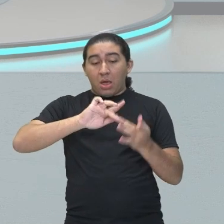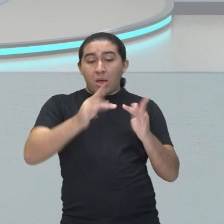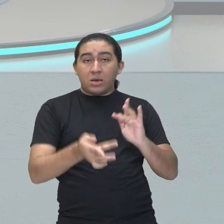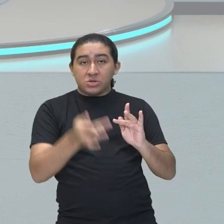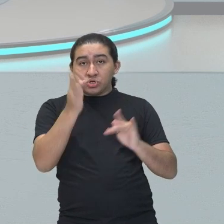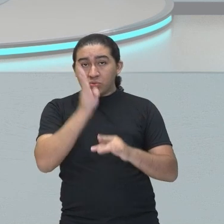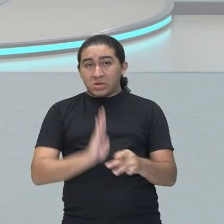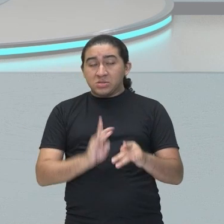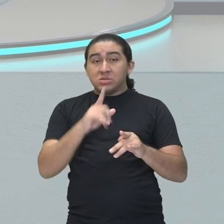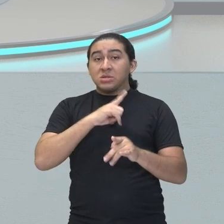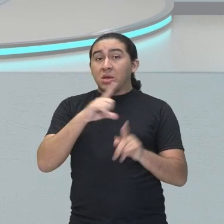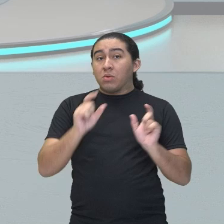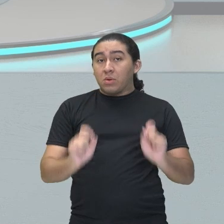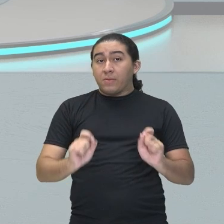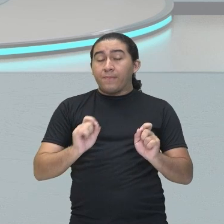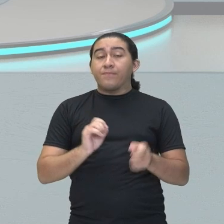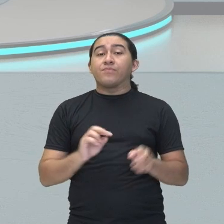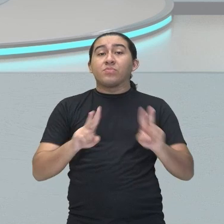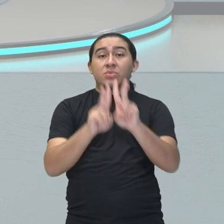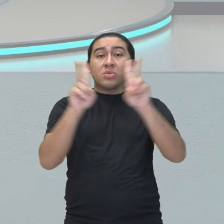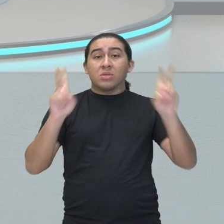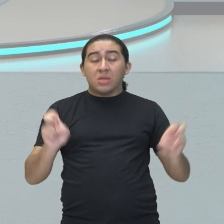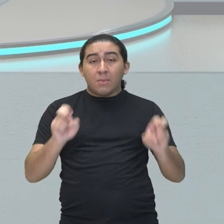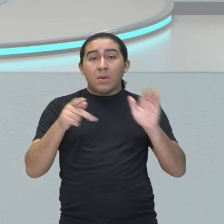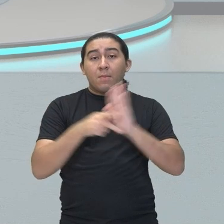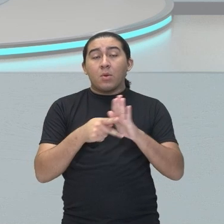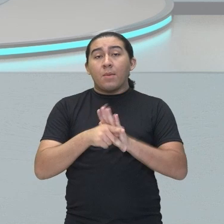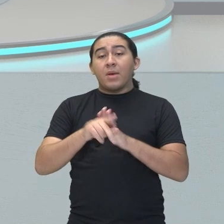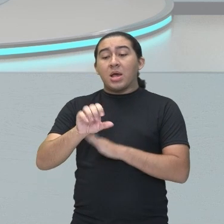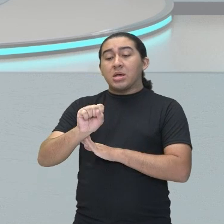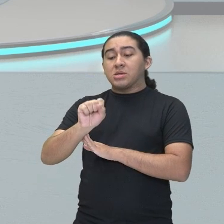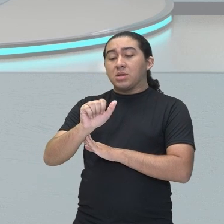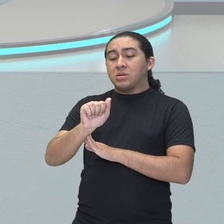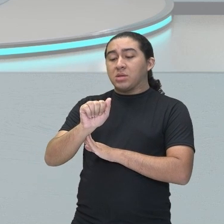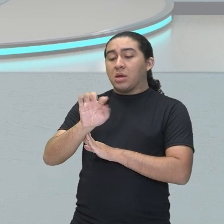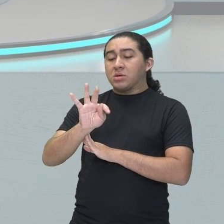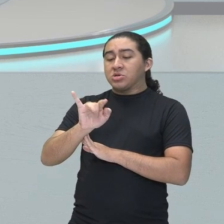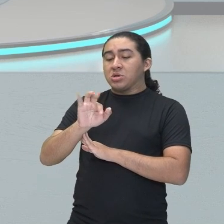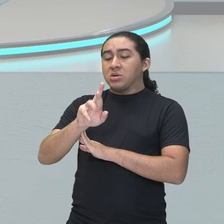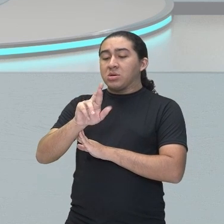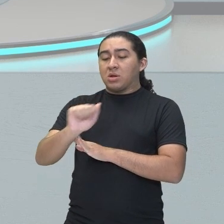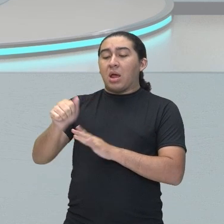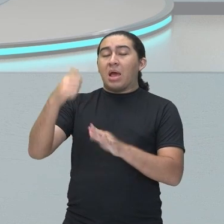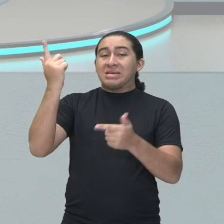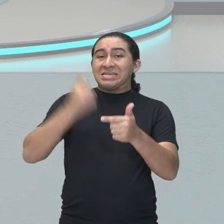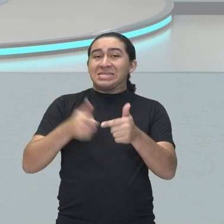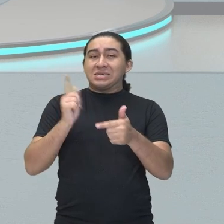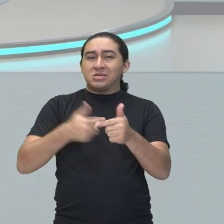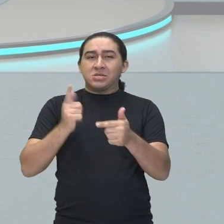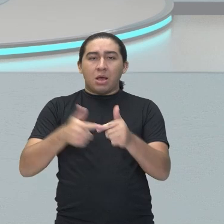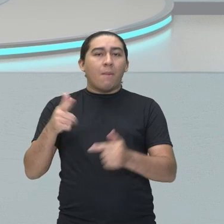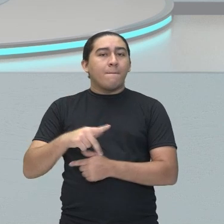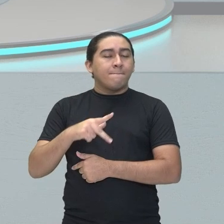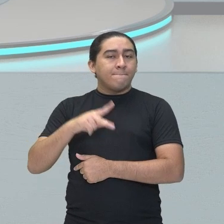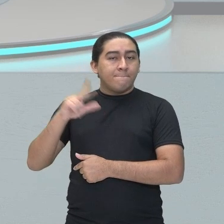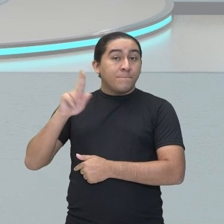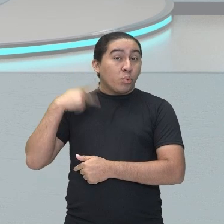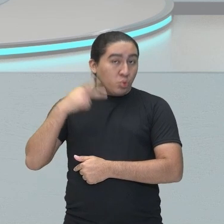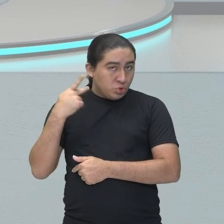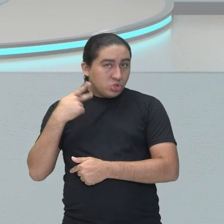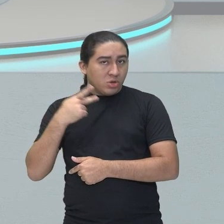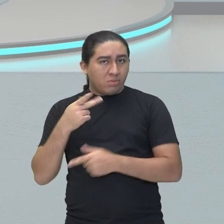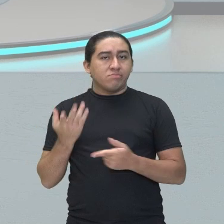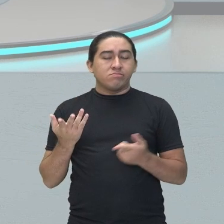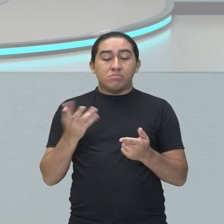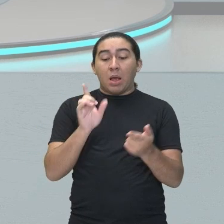Brasil, tem também a questão satírica, a sátira política. Então, em todos os períodos literários, nós temos